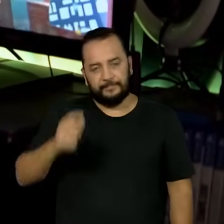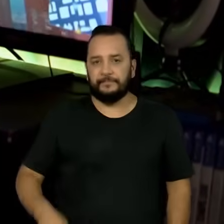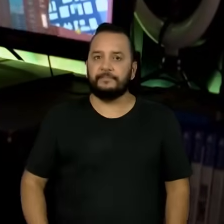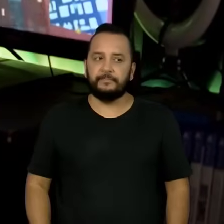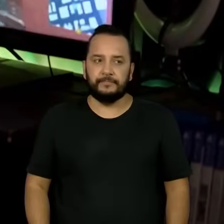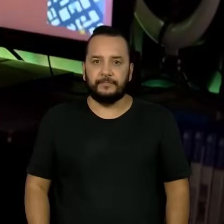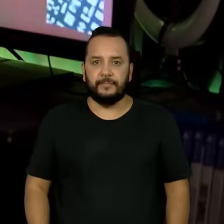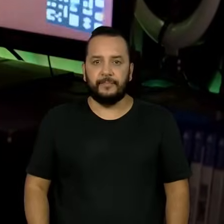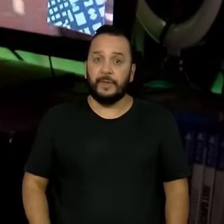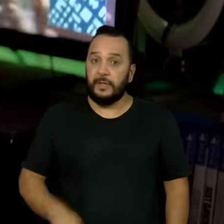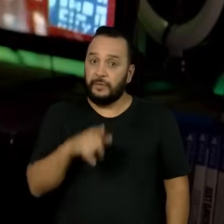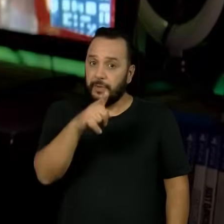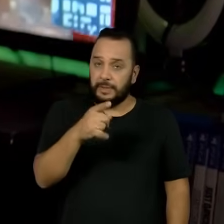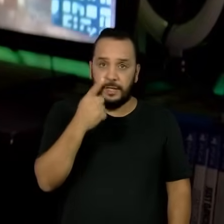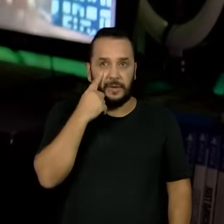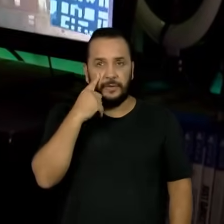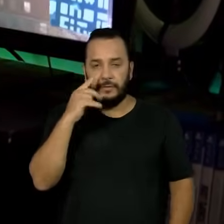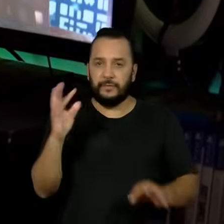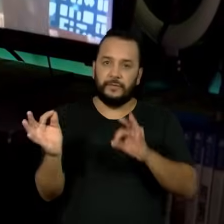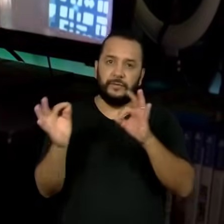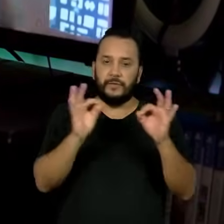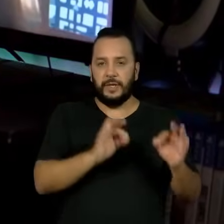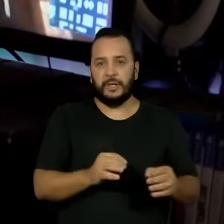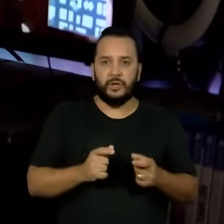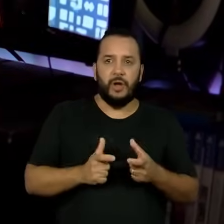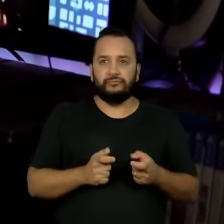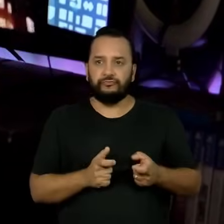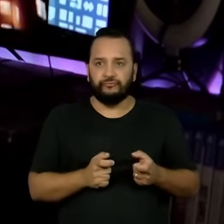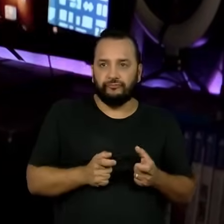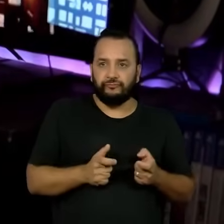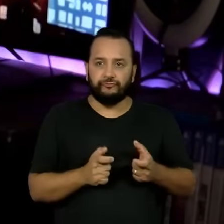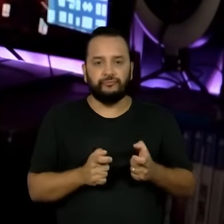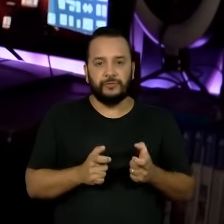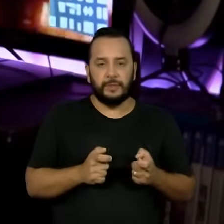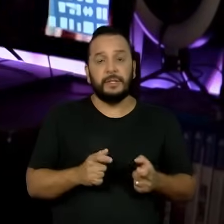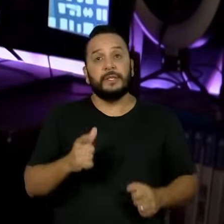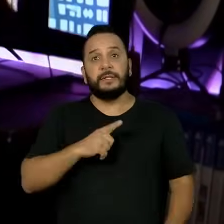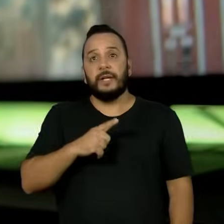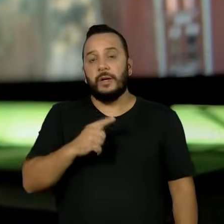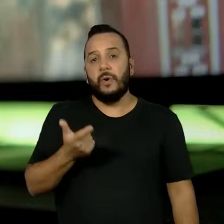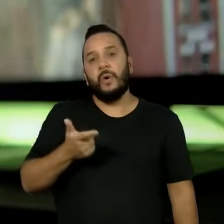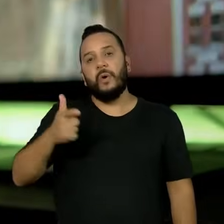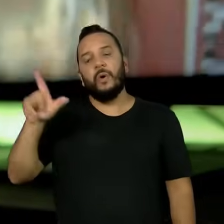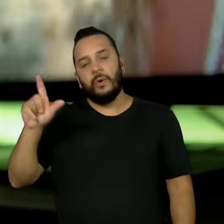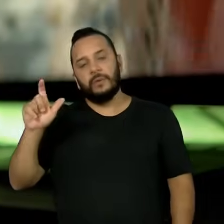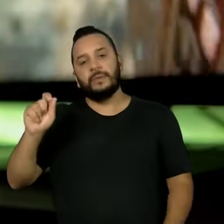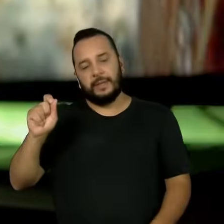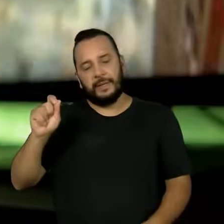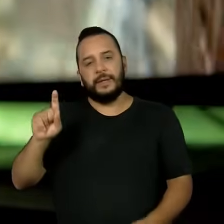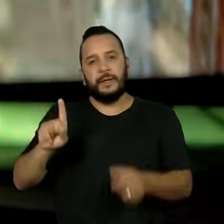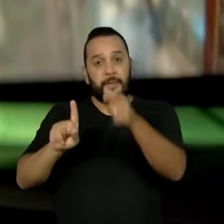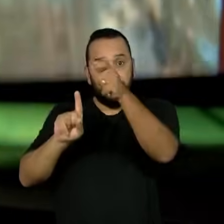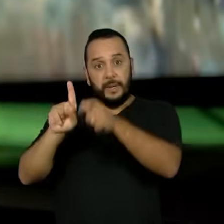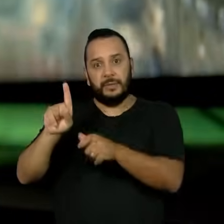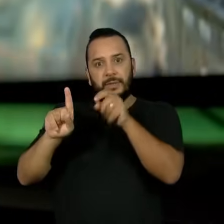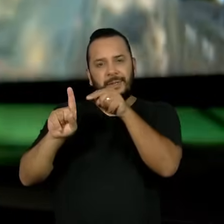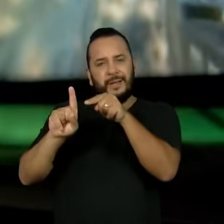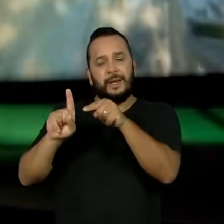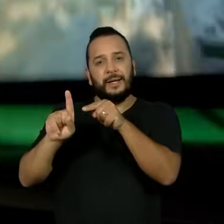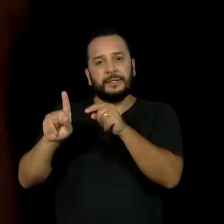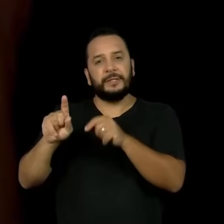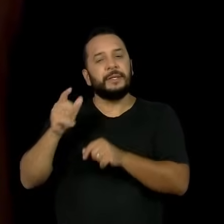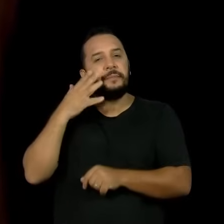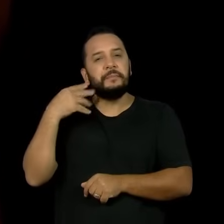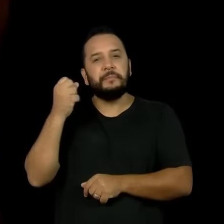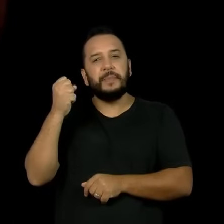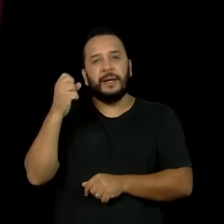Se você for parar pra ver, os últimos jogos, ou eles colocam um outro personagem branco pra segurar a história, ou